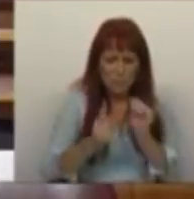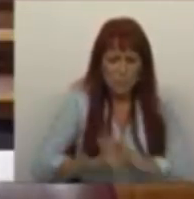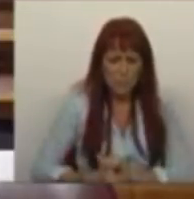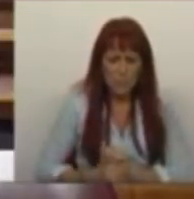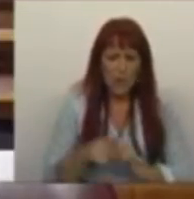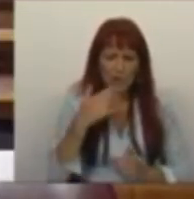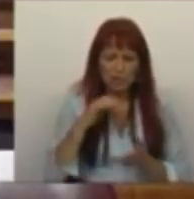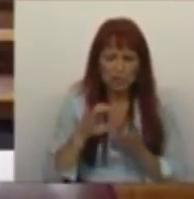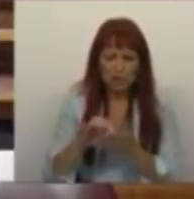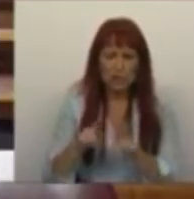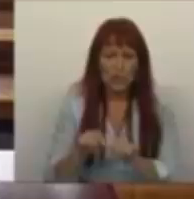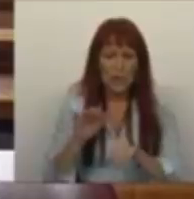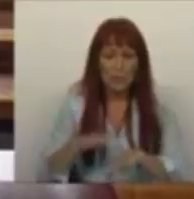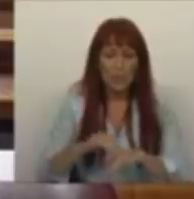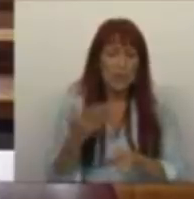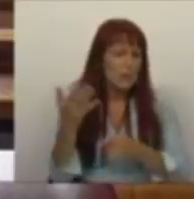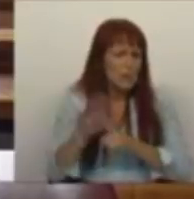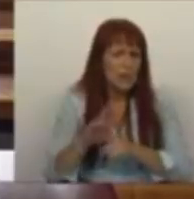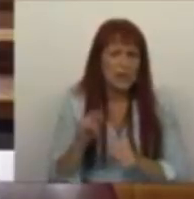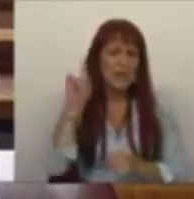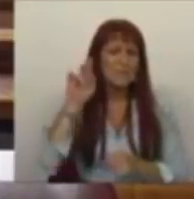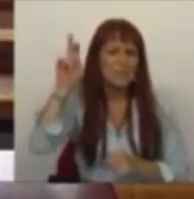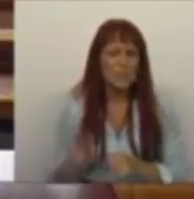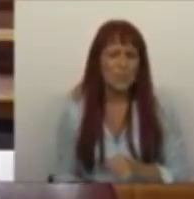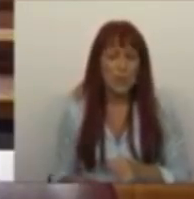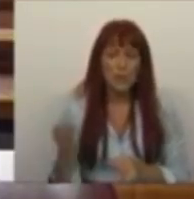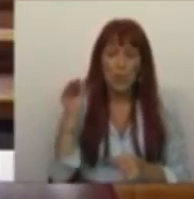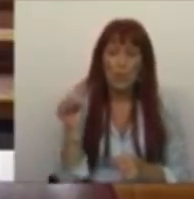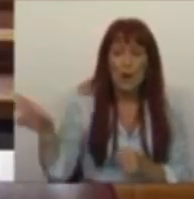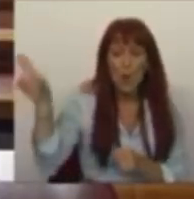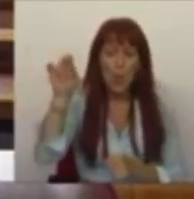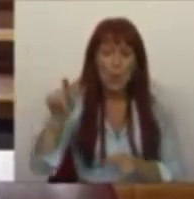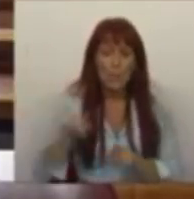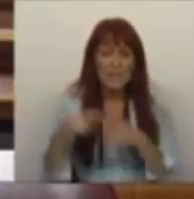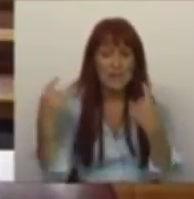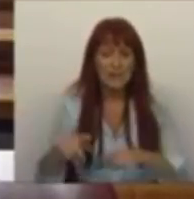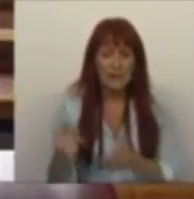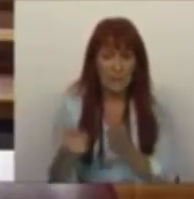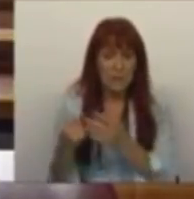de créditos relativamente a, por exemplo, imparidades. O novo banco